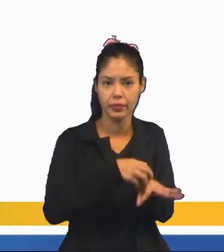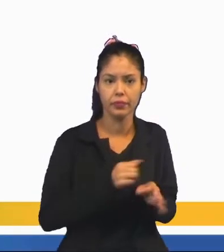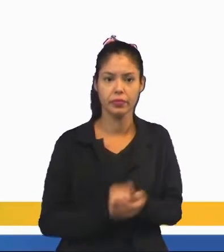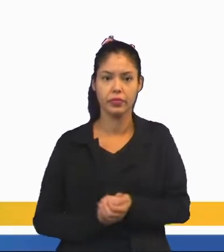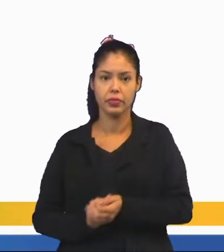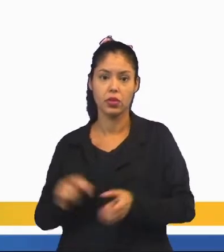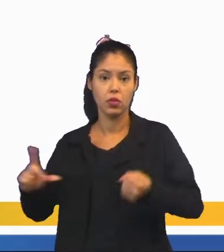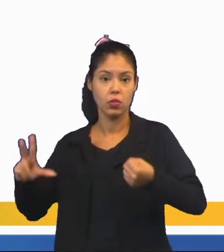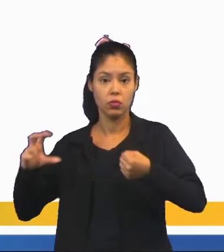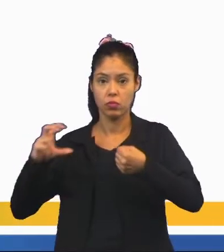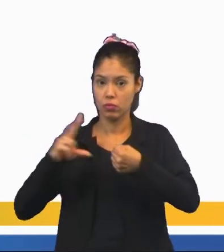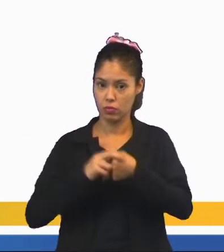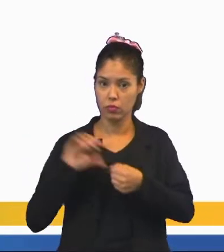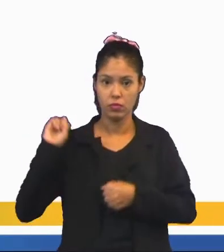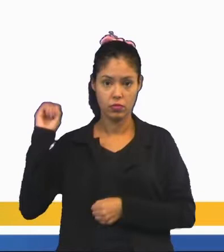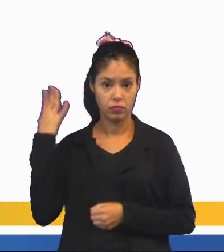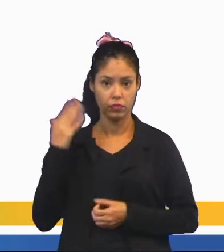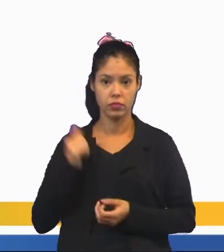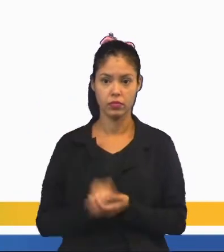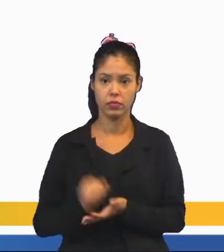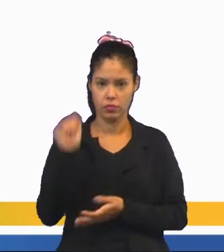local. Os tipos de vírus que